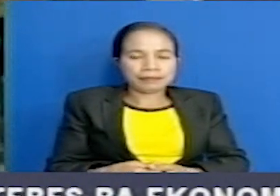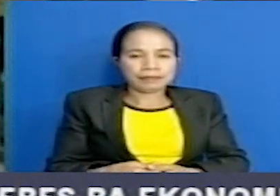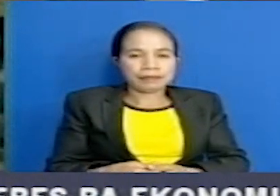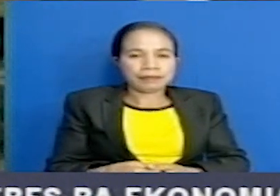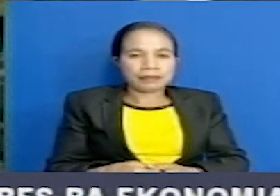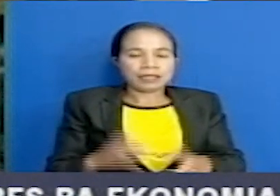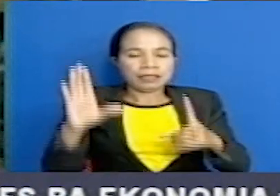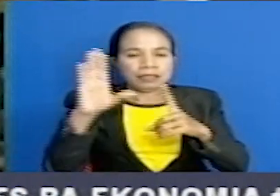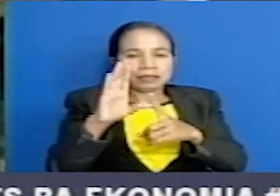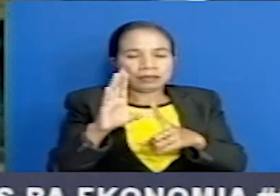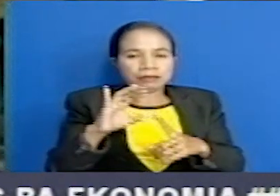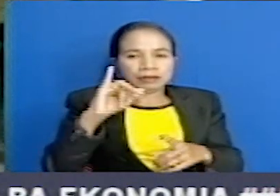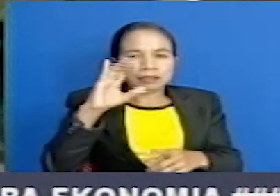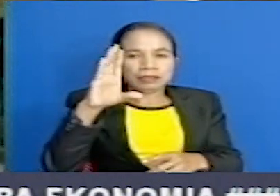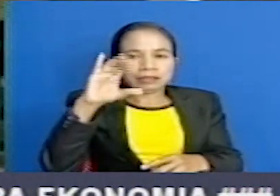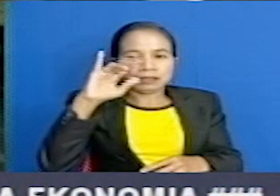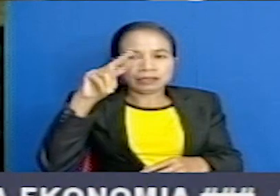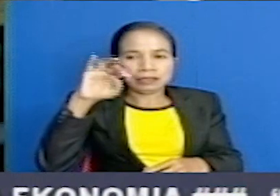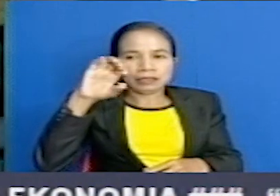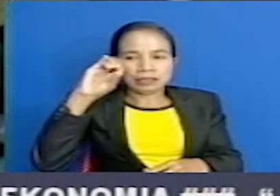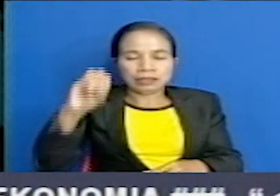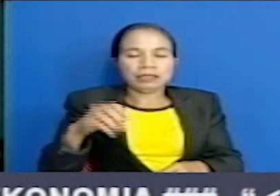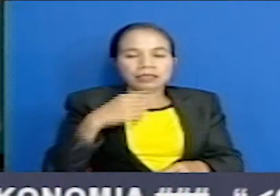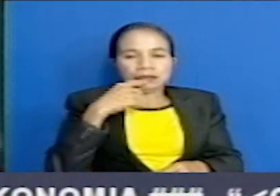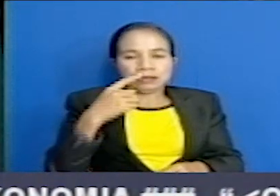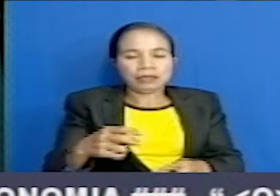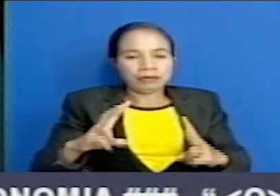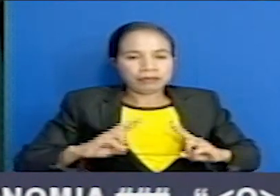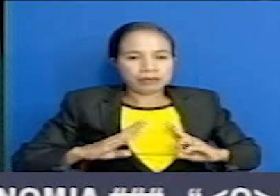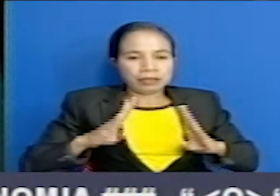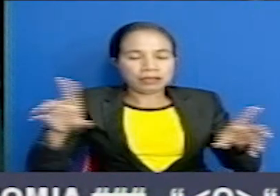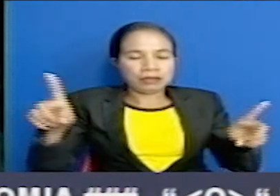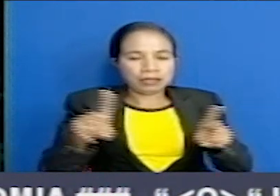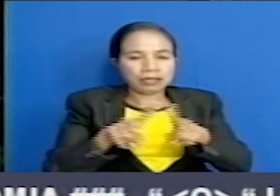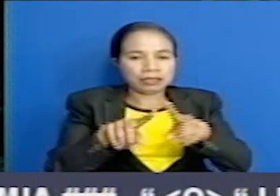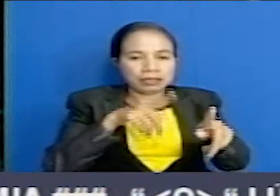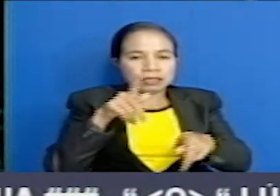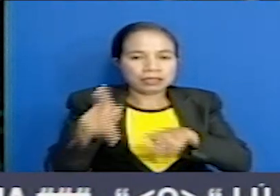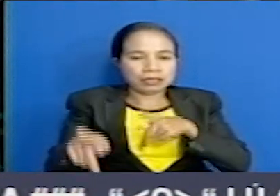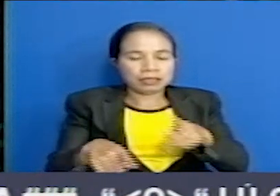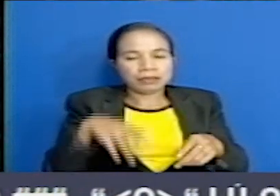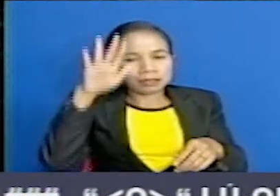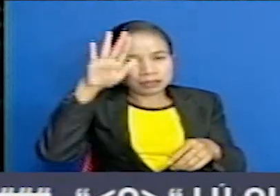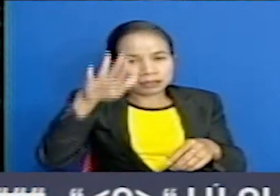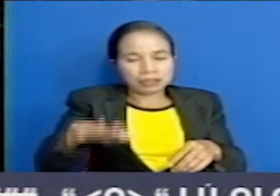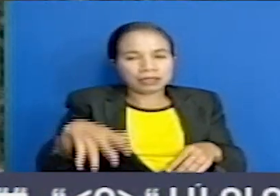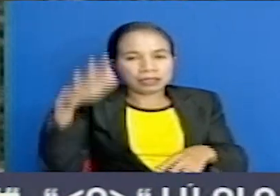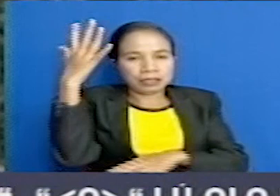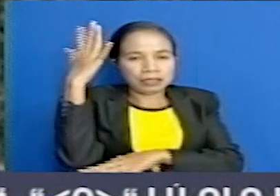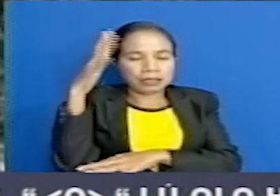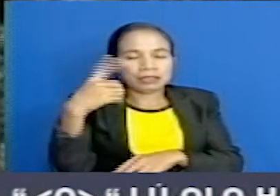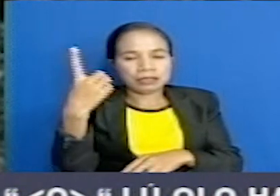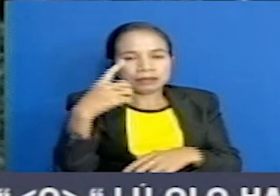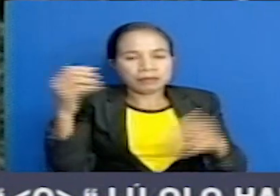Capitão Fragata Izino das Neves Fossassi, saudoso Hanesang Nemão, durante que toilaram,